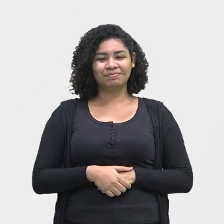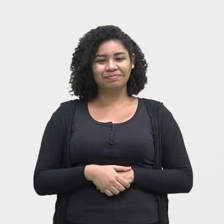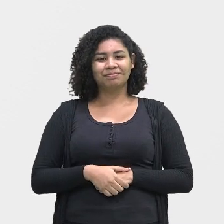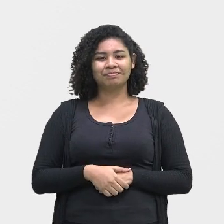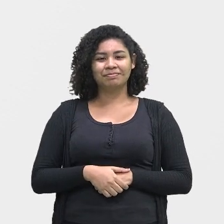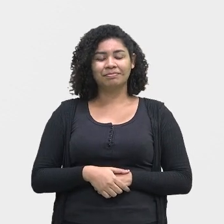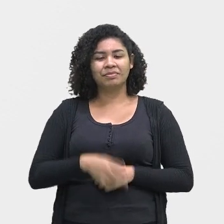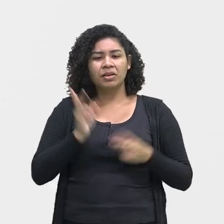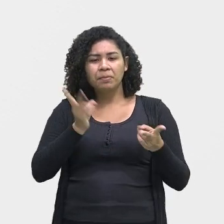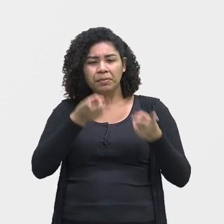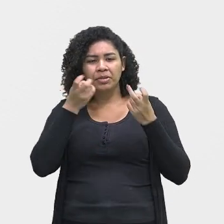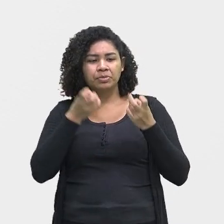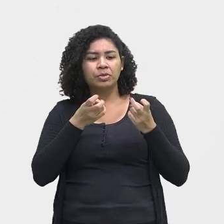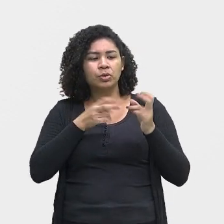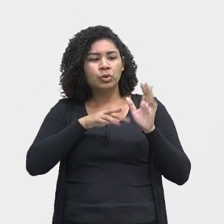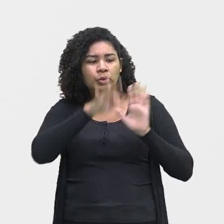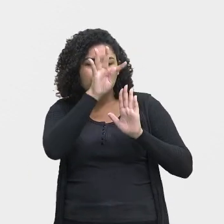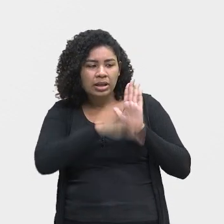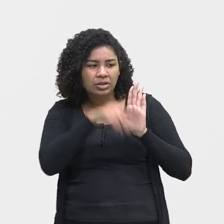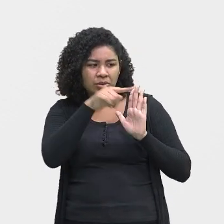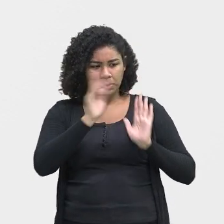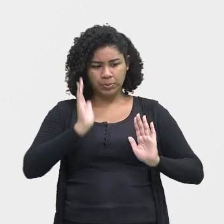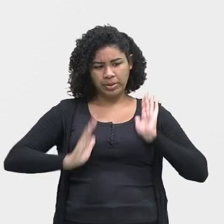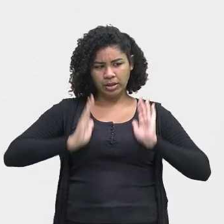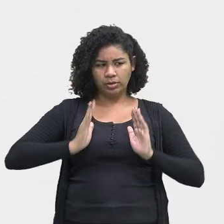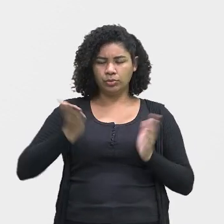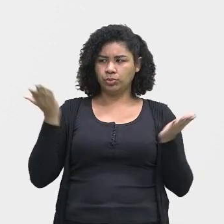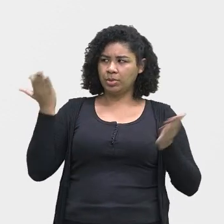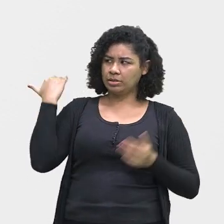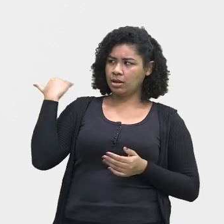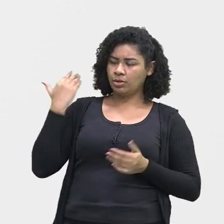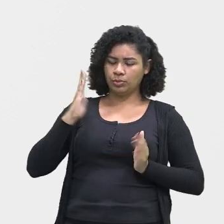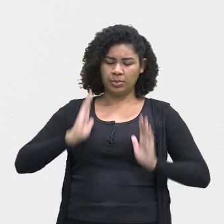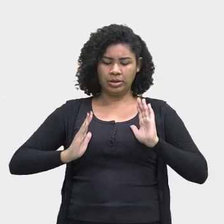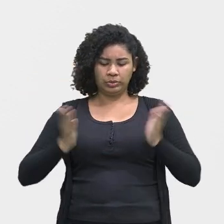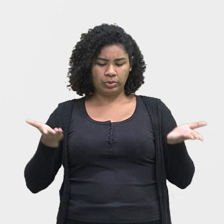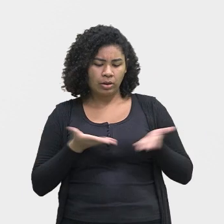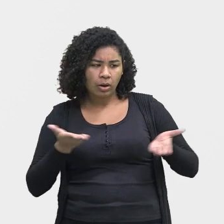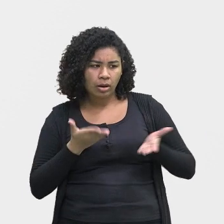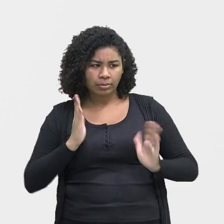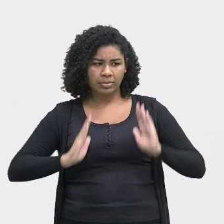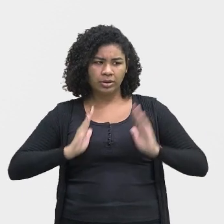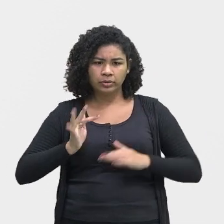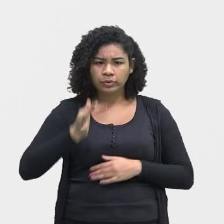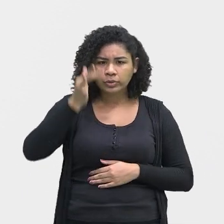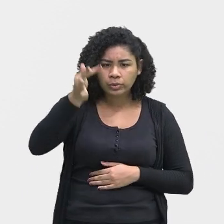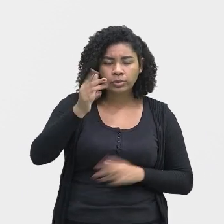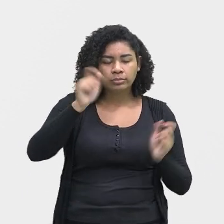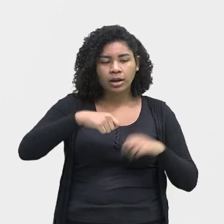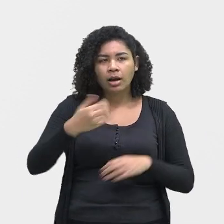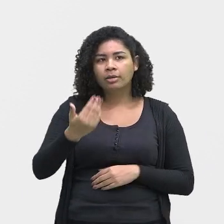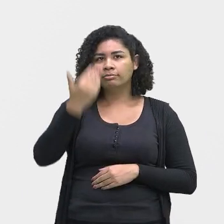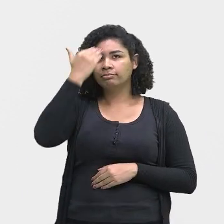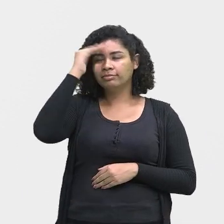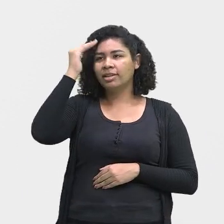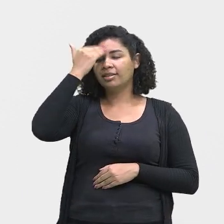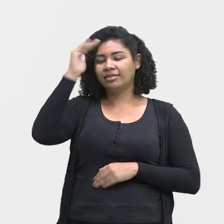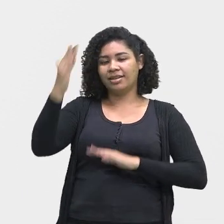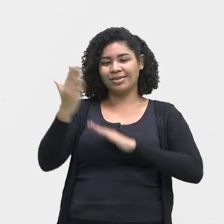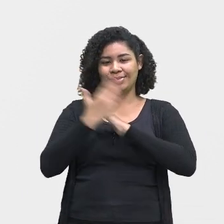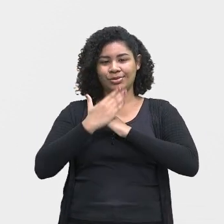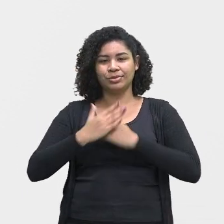se o texto é no presente, no passado, para você reforçar aí o seu entendimento. Nós vamos então para a